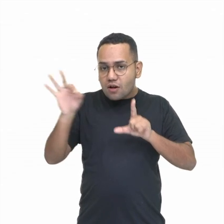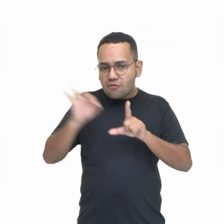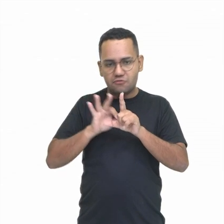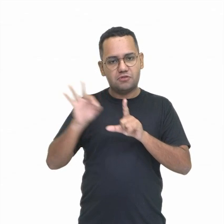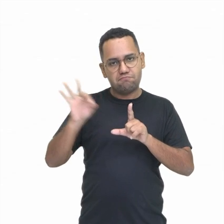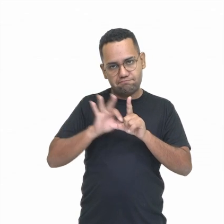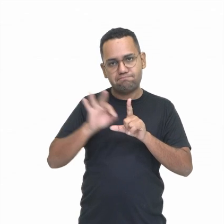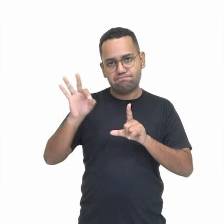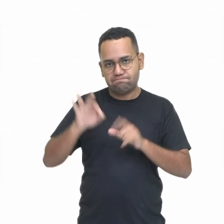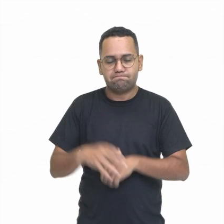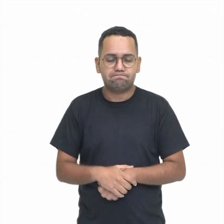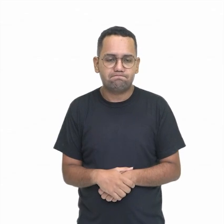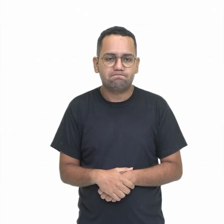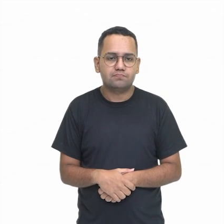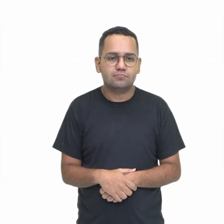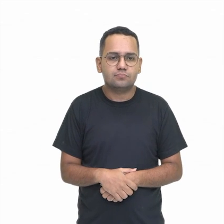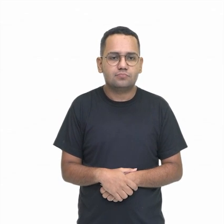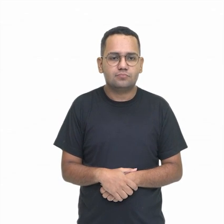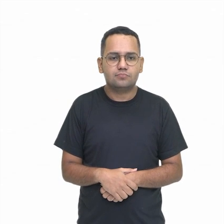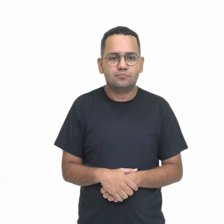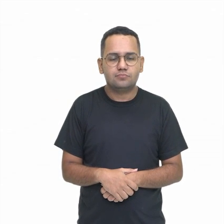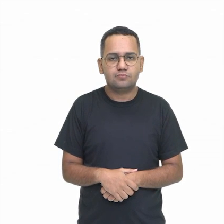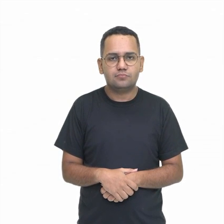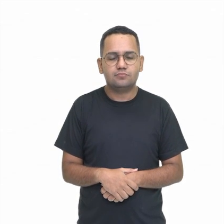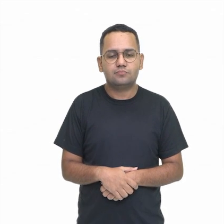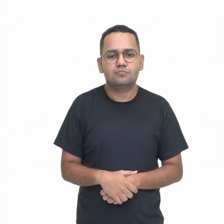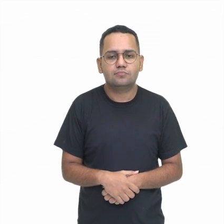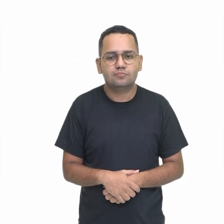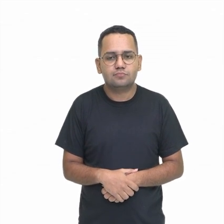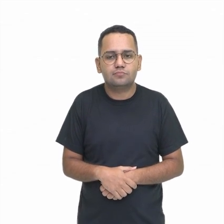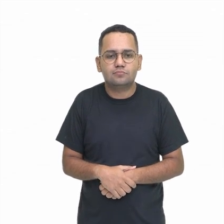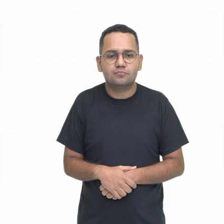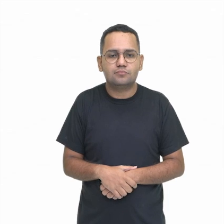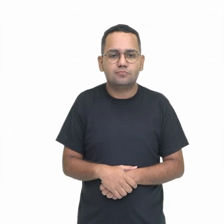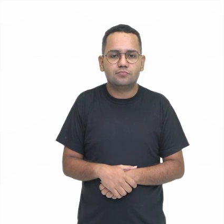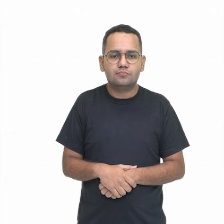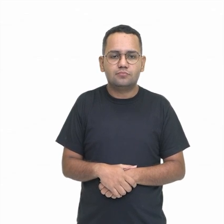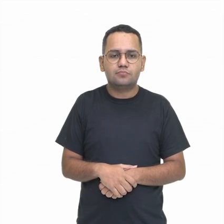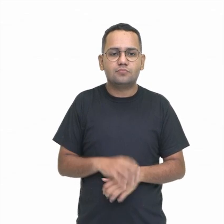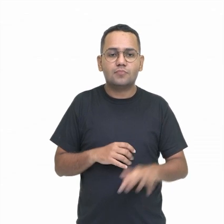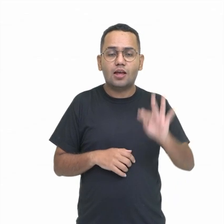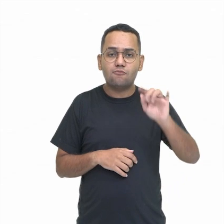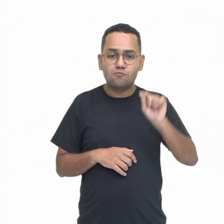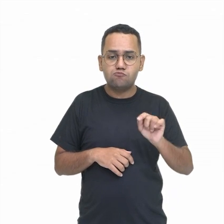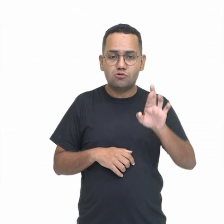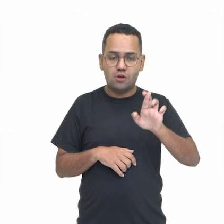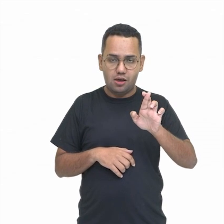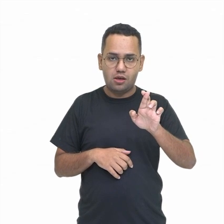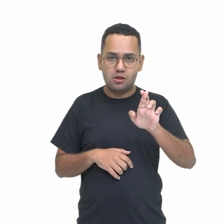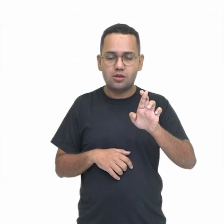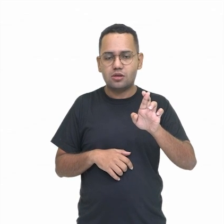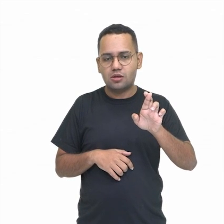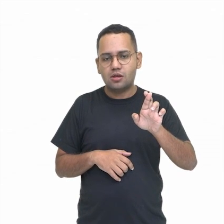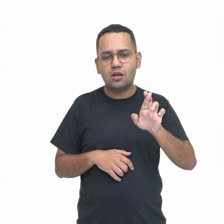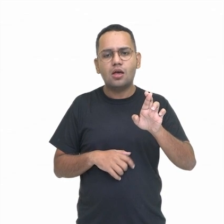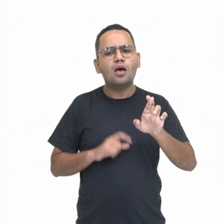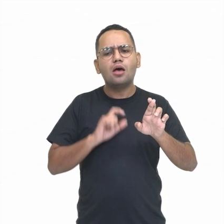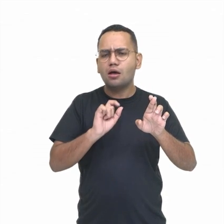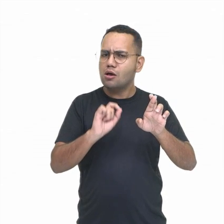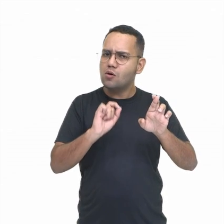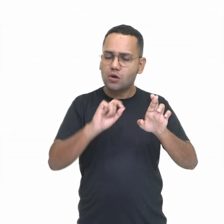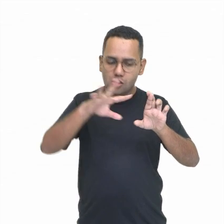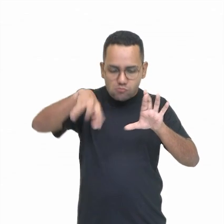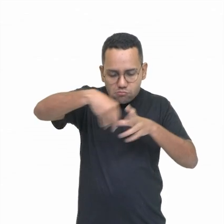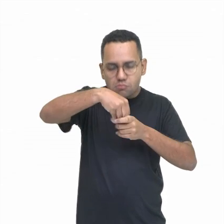Olha só uma função f de R em R né esse R estiloso aí é o conjunto dos